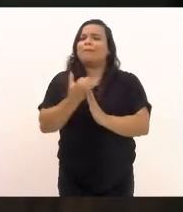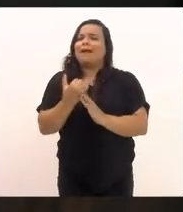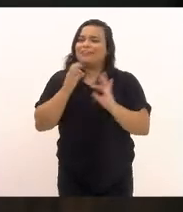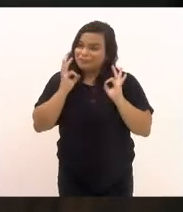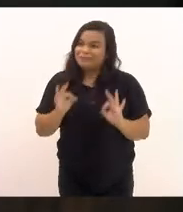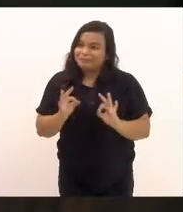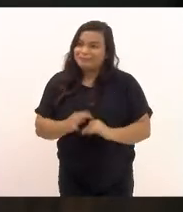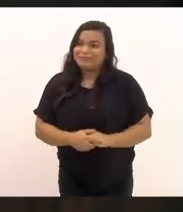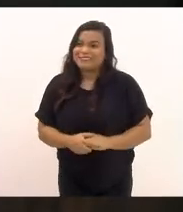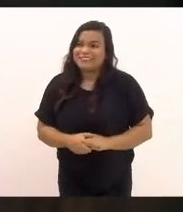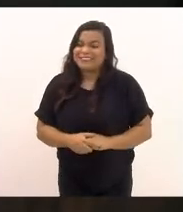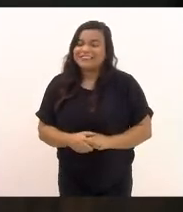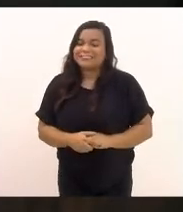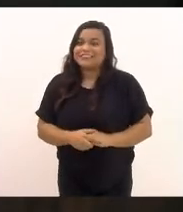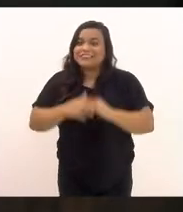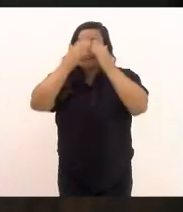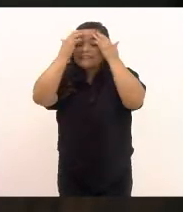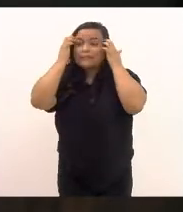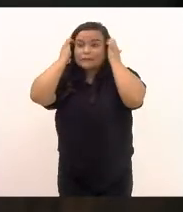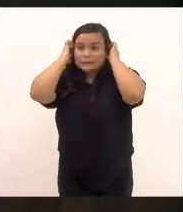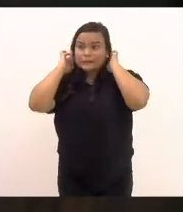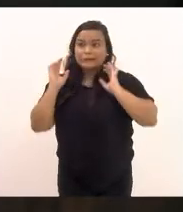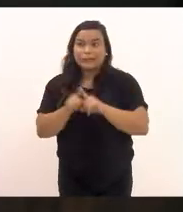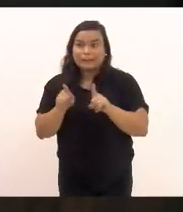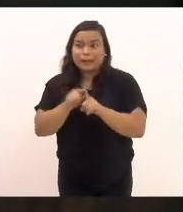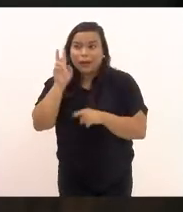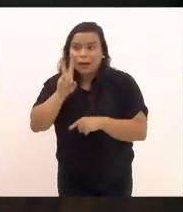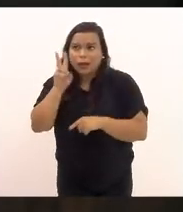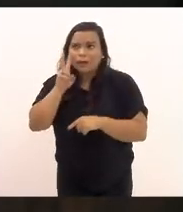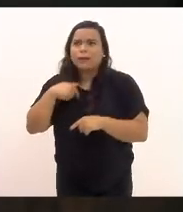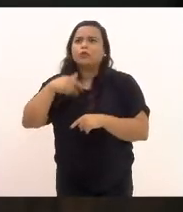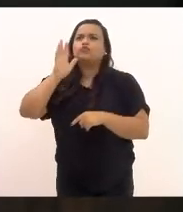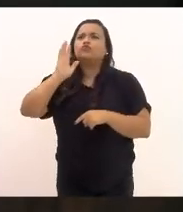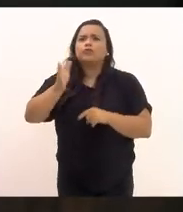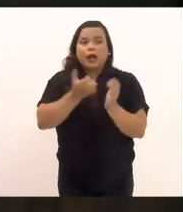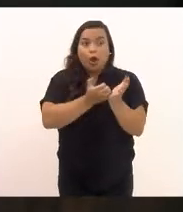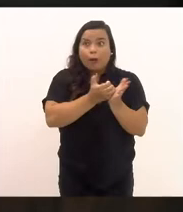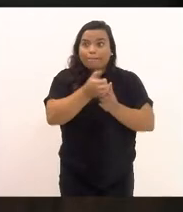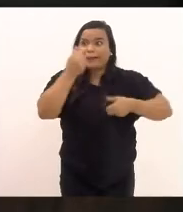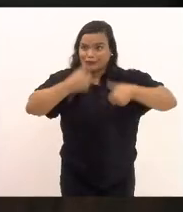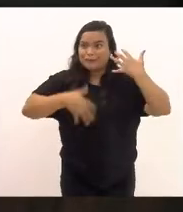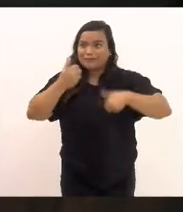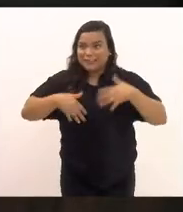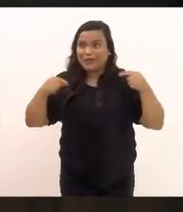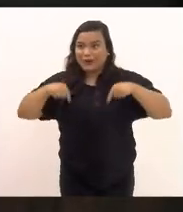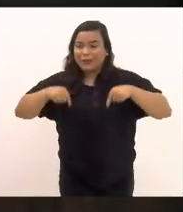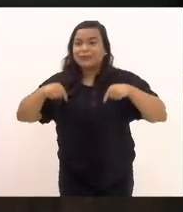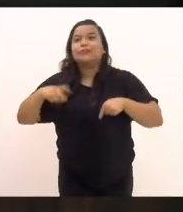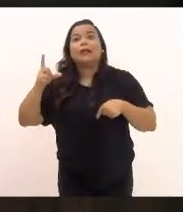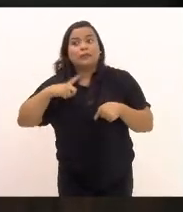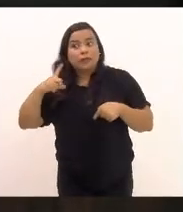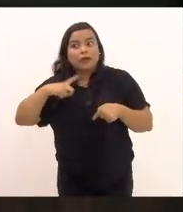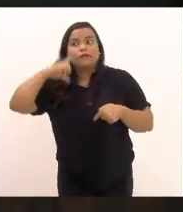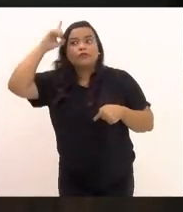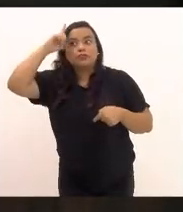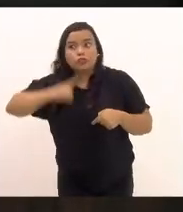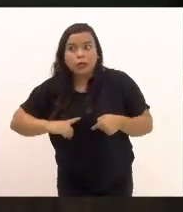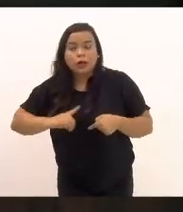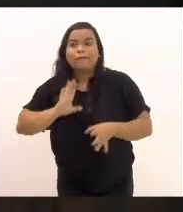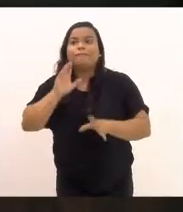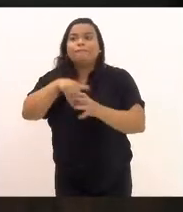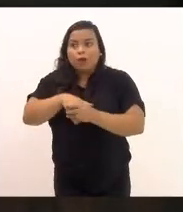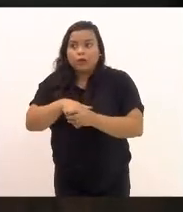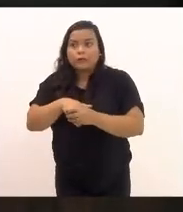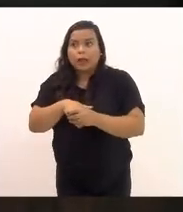E lembrando que nós, eu fiz essa fala no expediente inicial, só tivemos o direito de votar